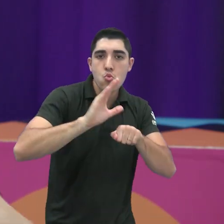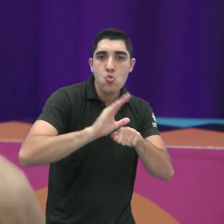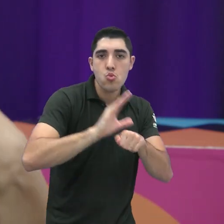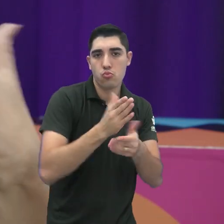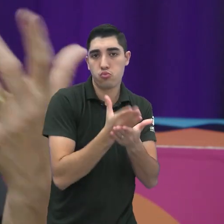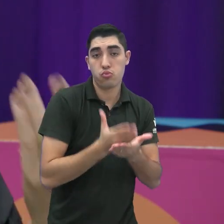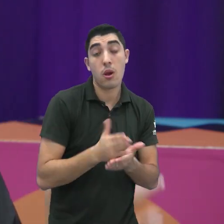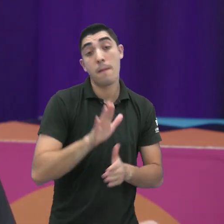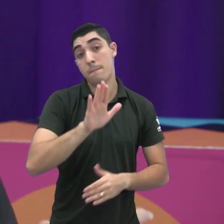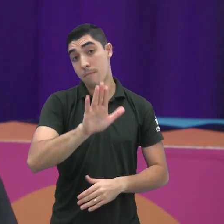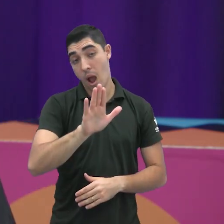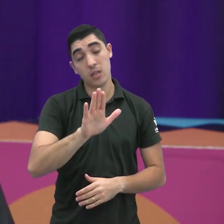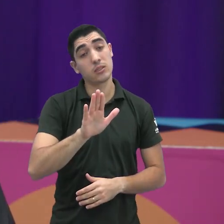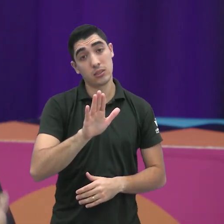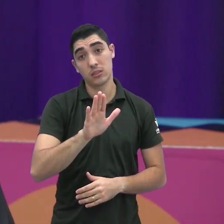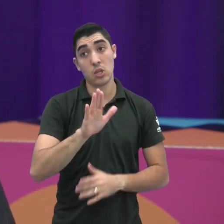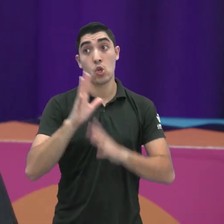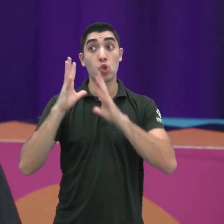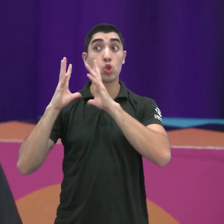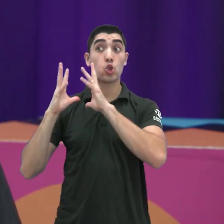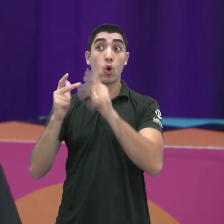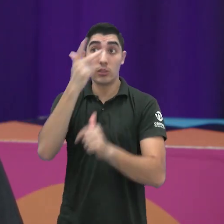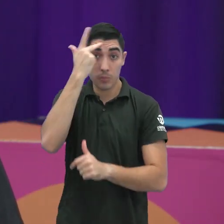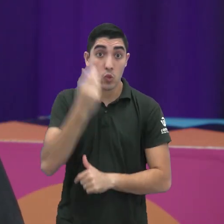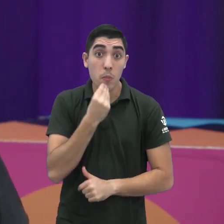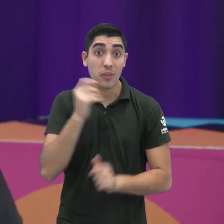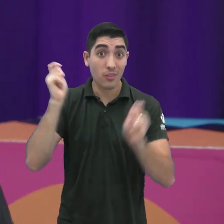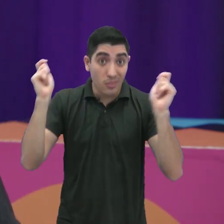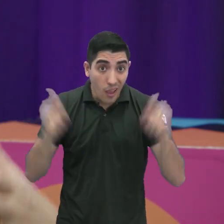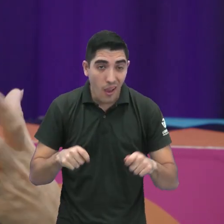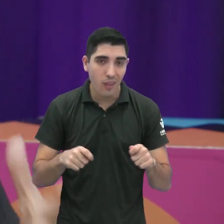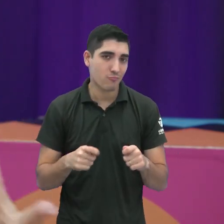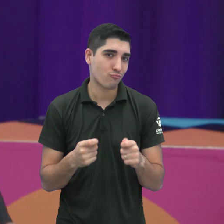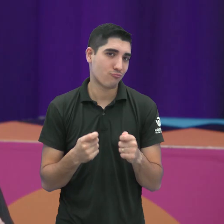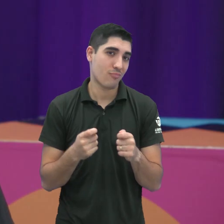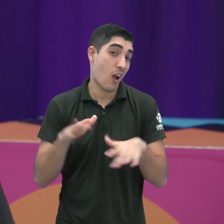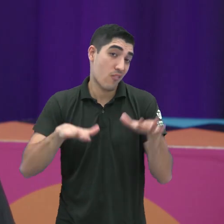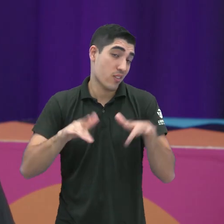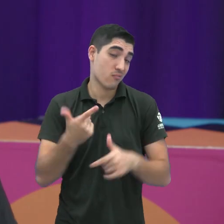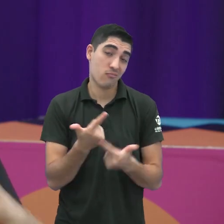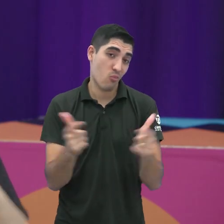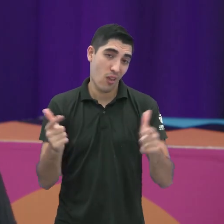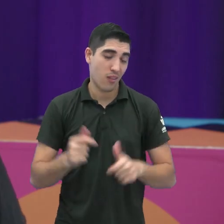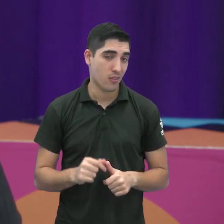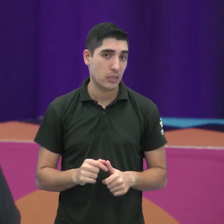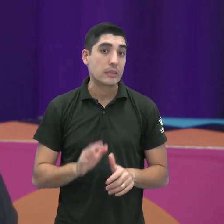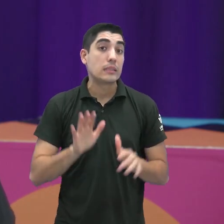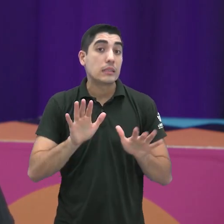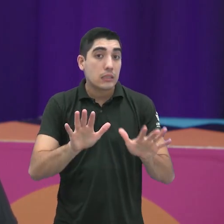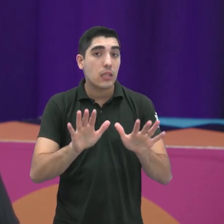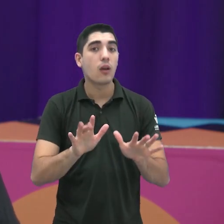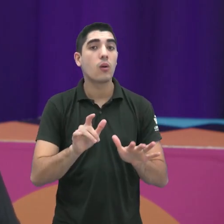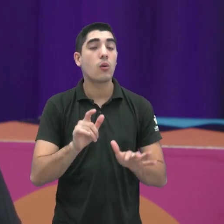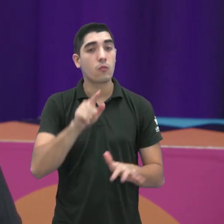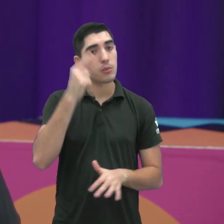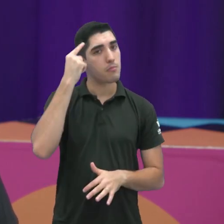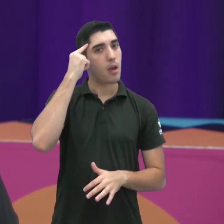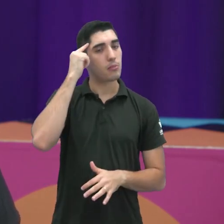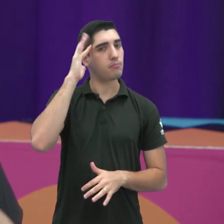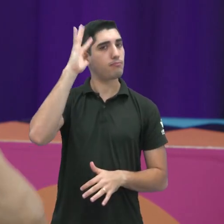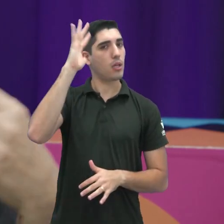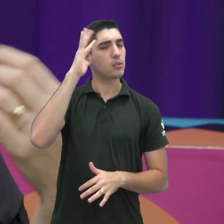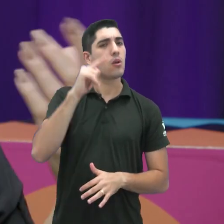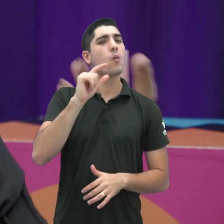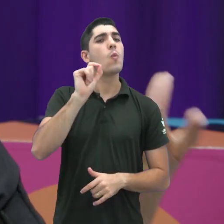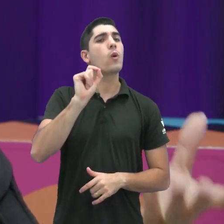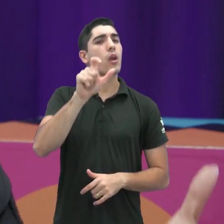também, nem todas as pessoas têm essa oportunidade. Sim. Então, o que a gente precisa entender? Quais são as nossas habilidades? Né?